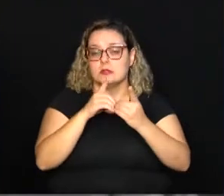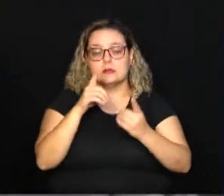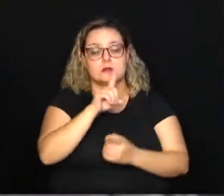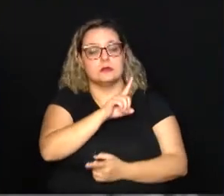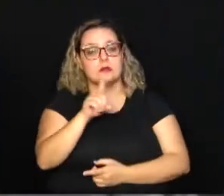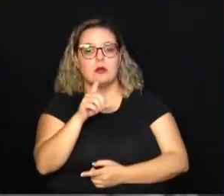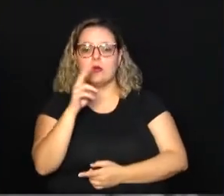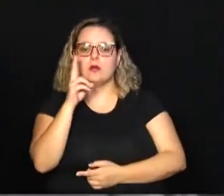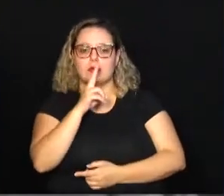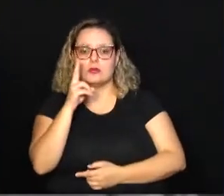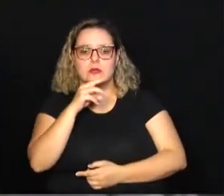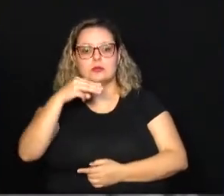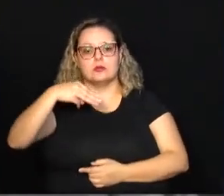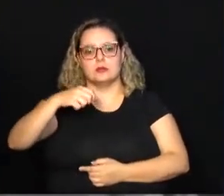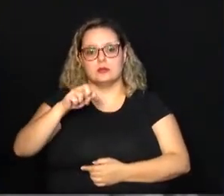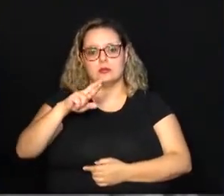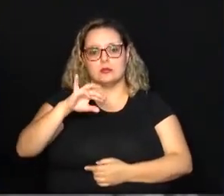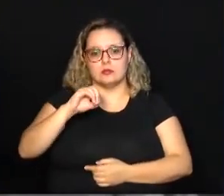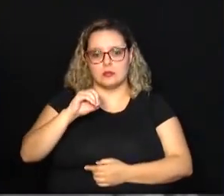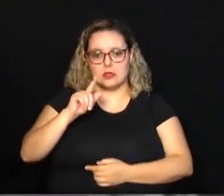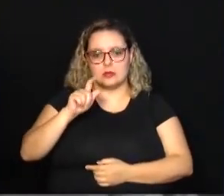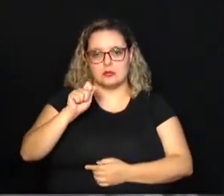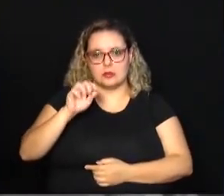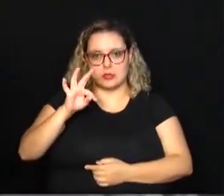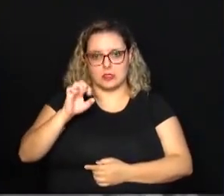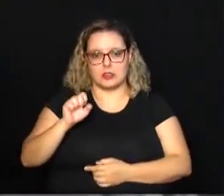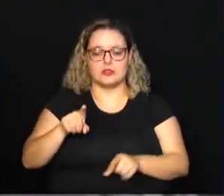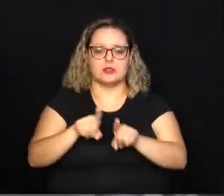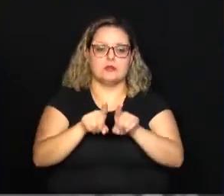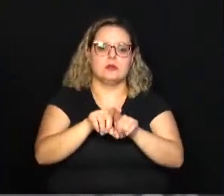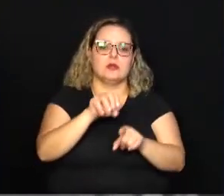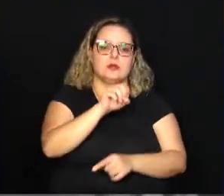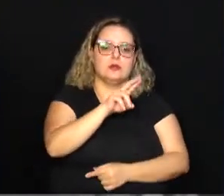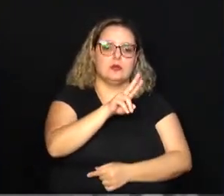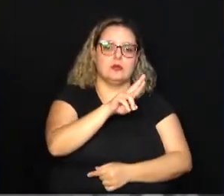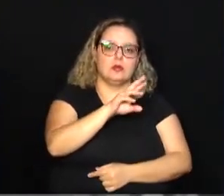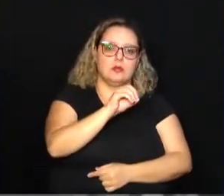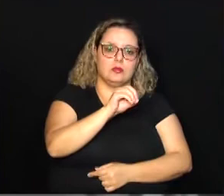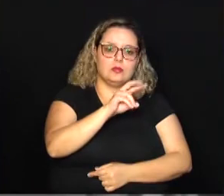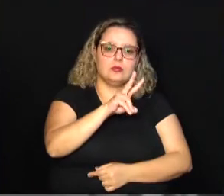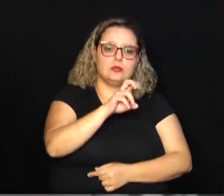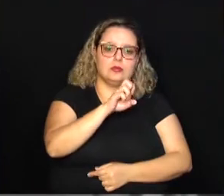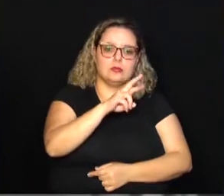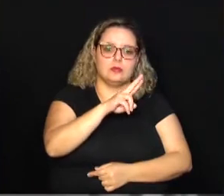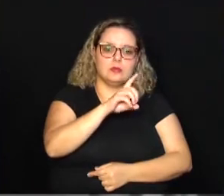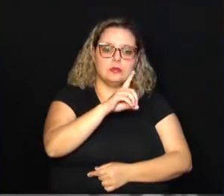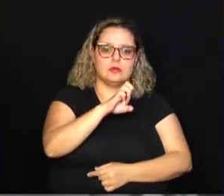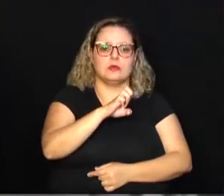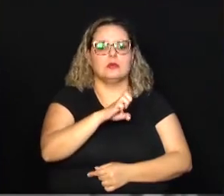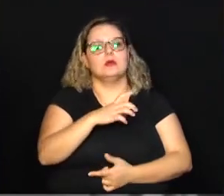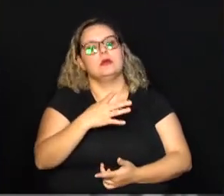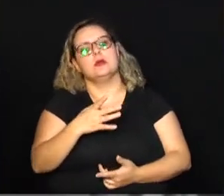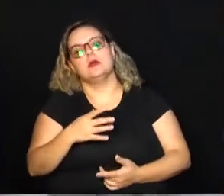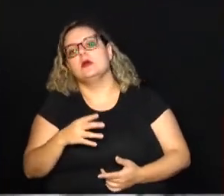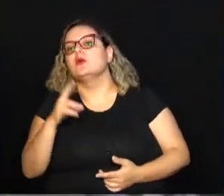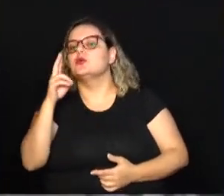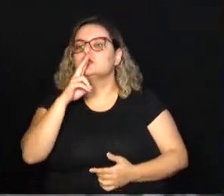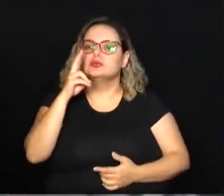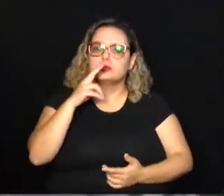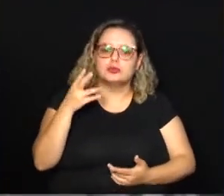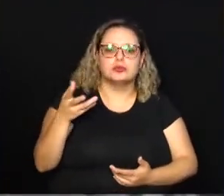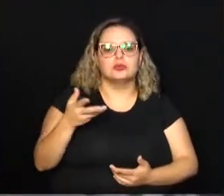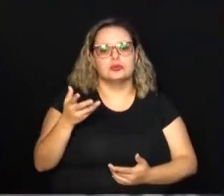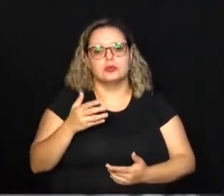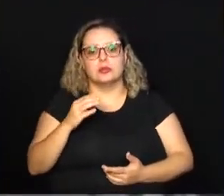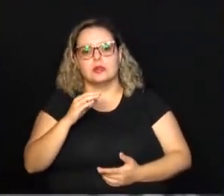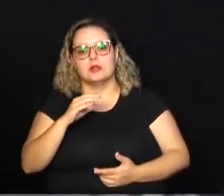no Hospital Mário Gatti, no Ouro Verde. O Hospital Mário Gatti vai continuar atendendo casos de trauma, complexos, emergências,